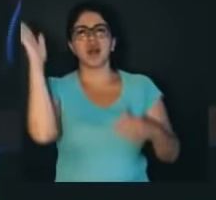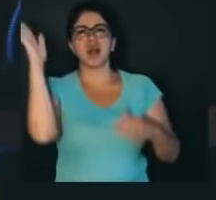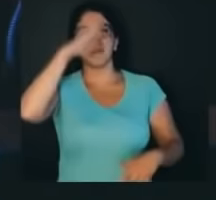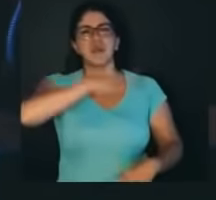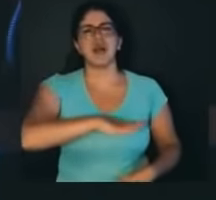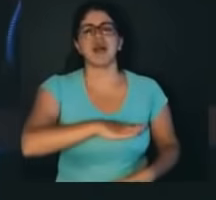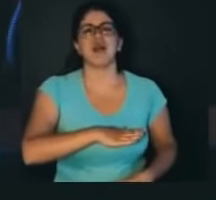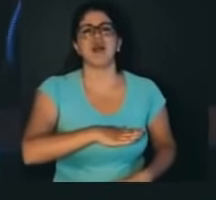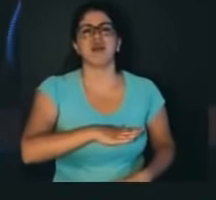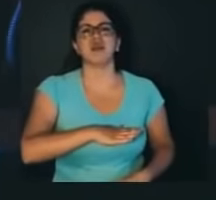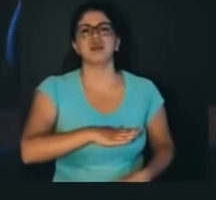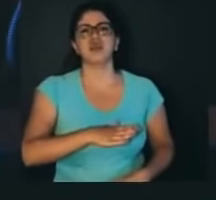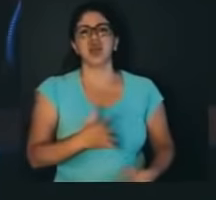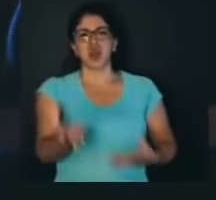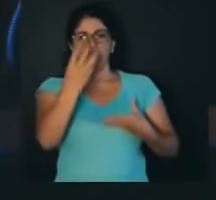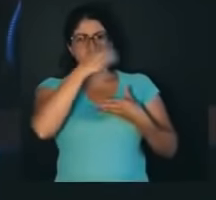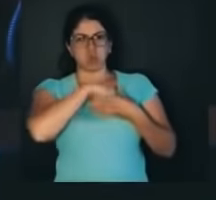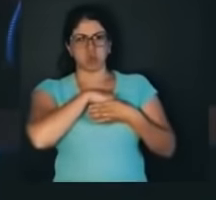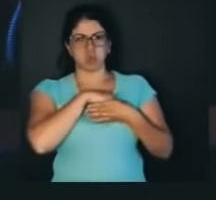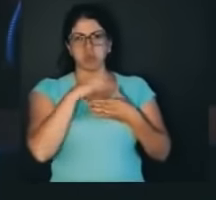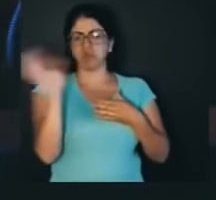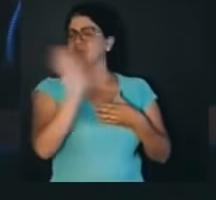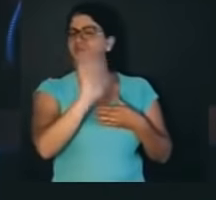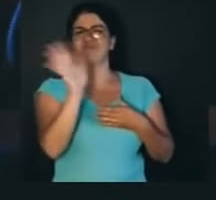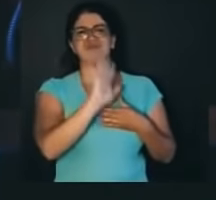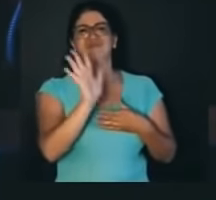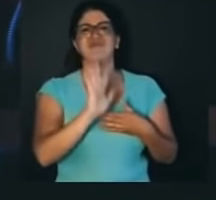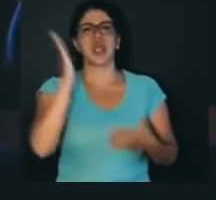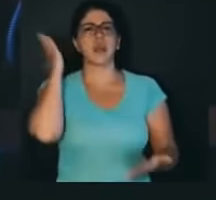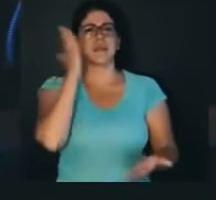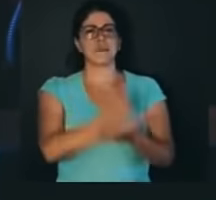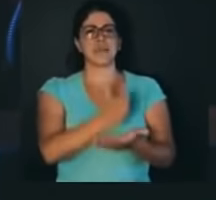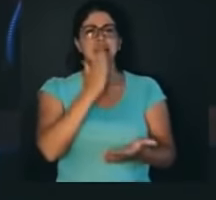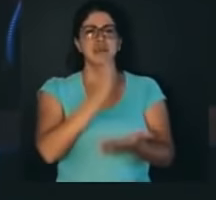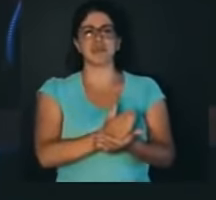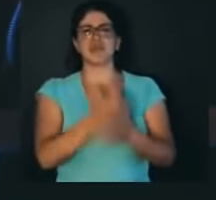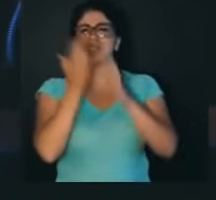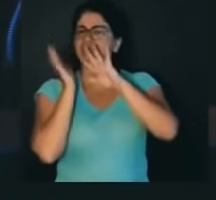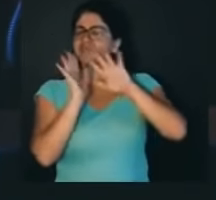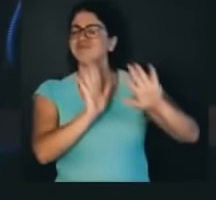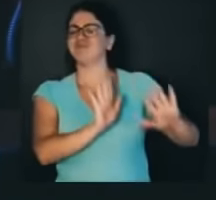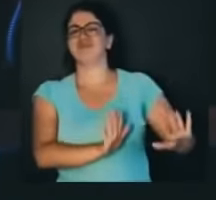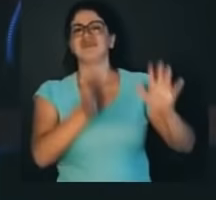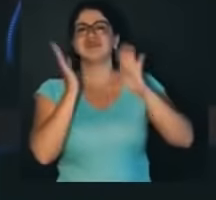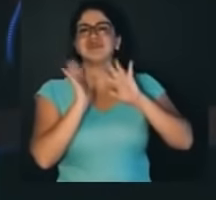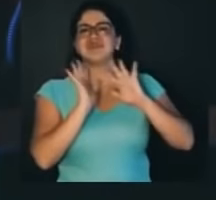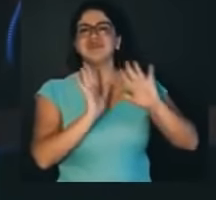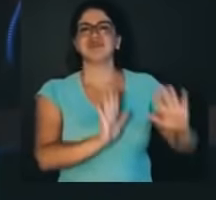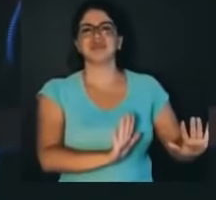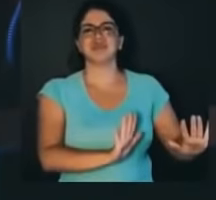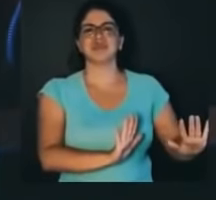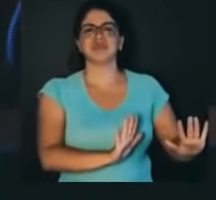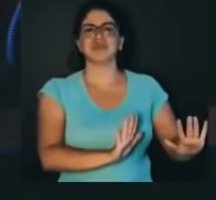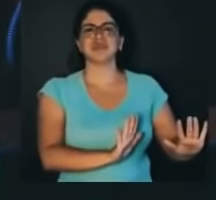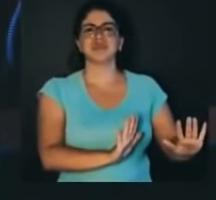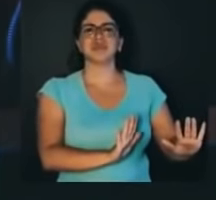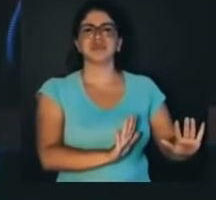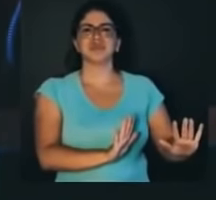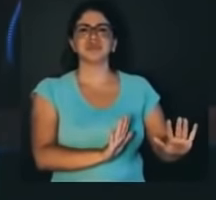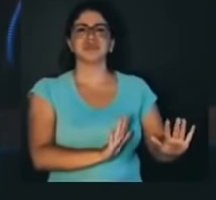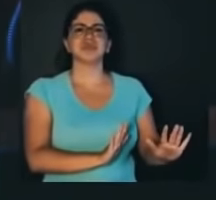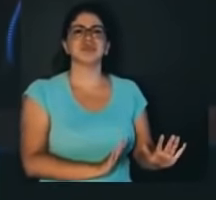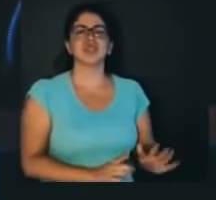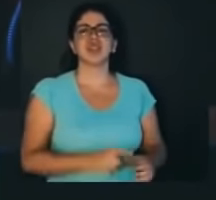vida. Não tome como se fosse verdade. E em algum momento da tua vida, se for parecer